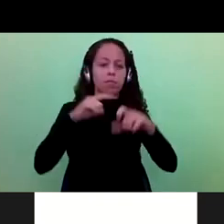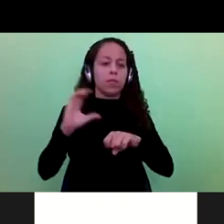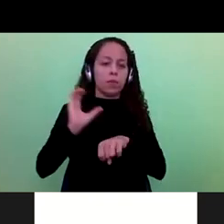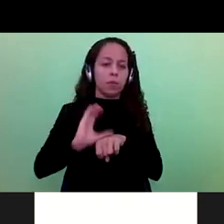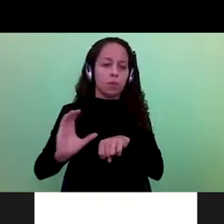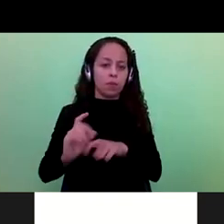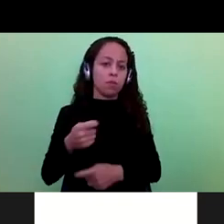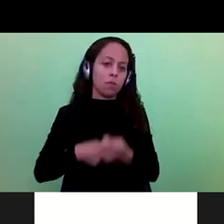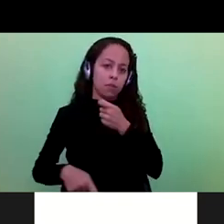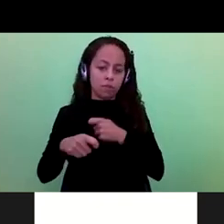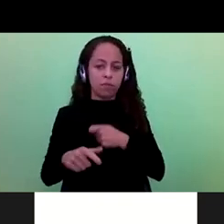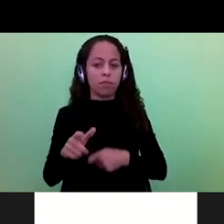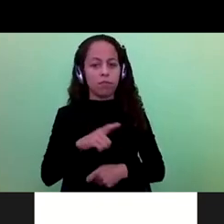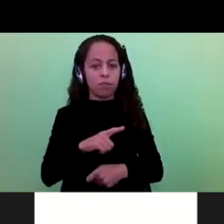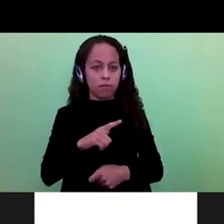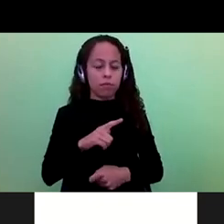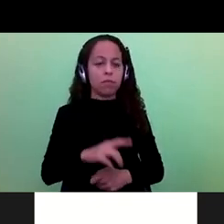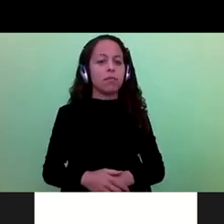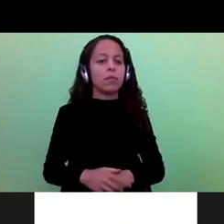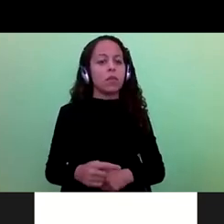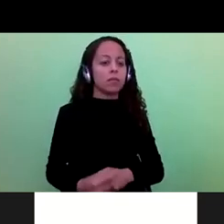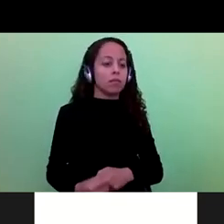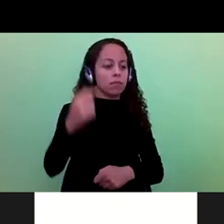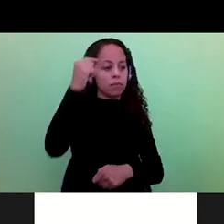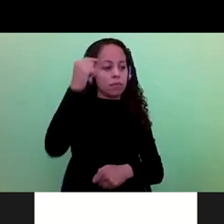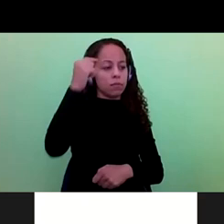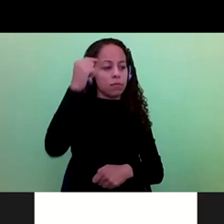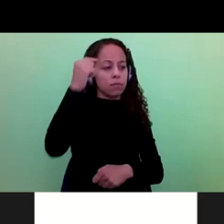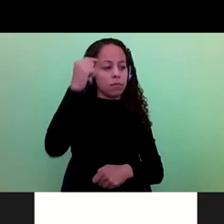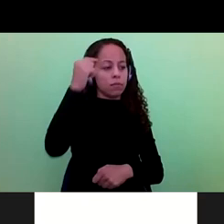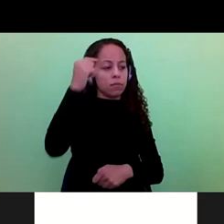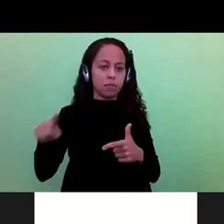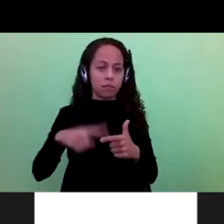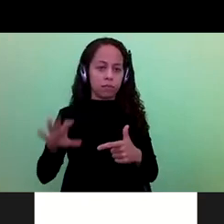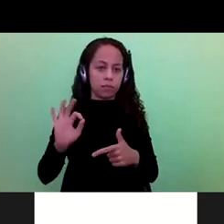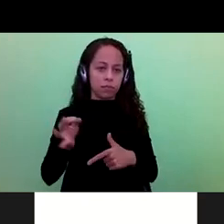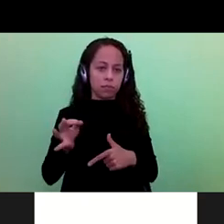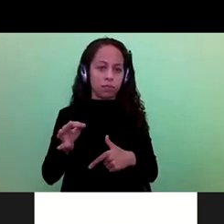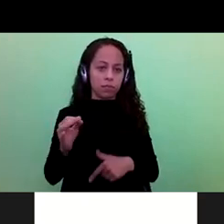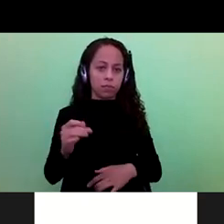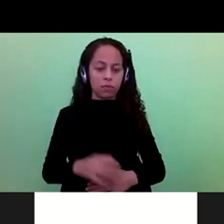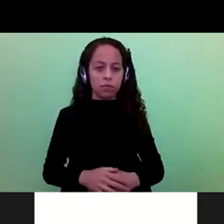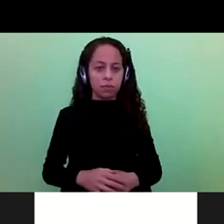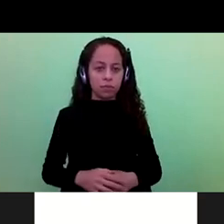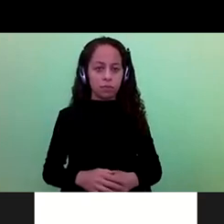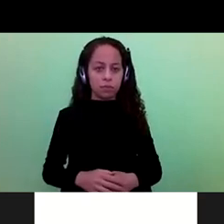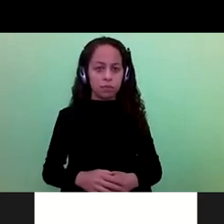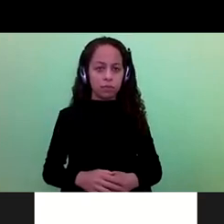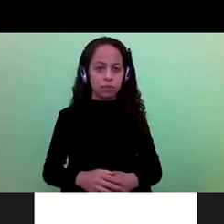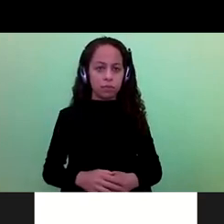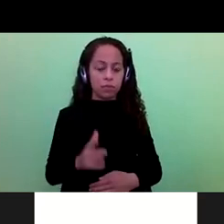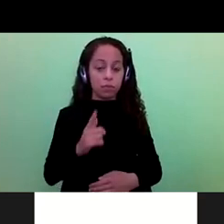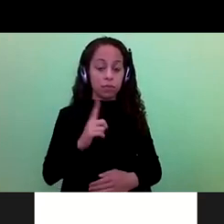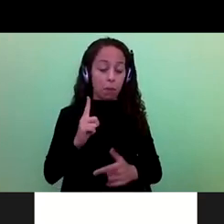administração, nós temos, inclusive, refletido sobre alguns problemas. E esses problemas estão muito ligados